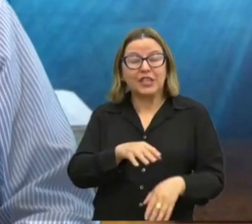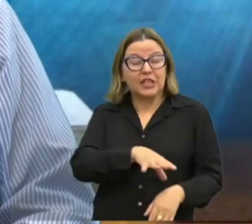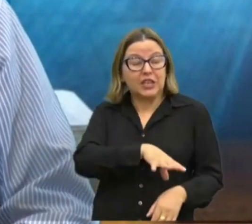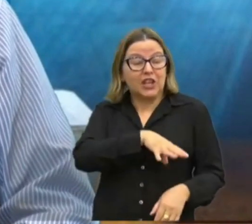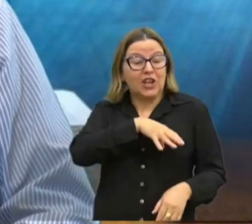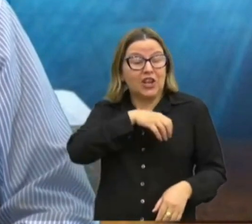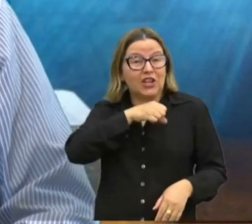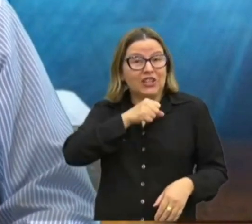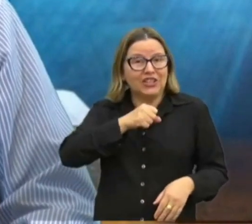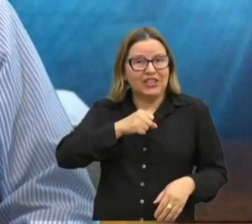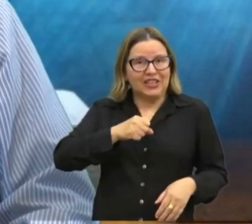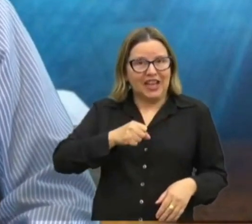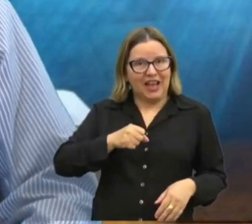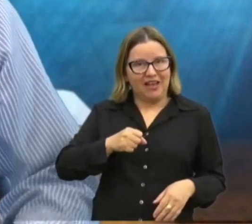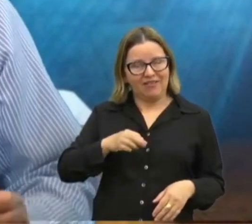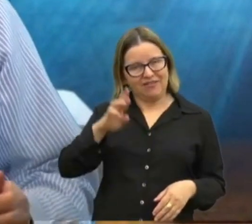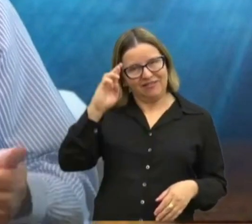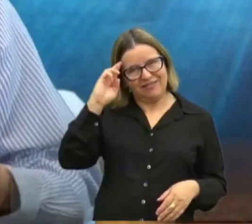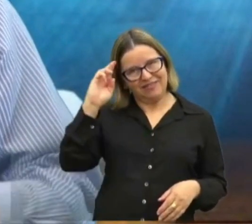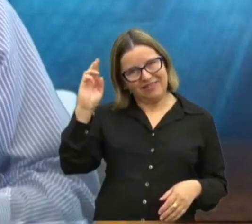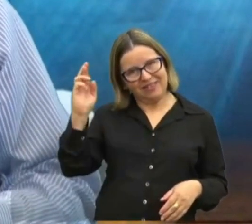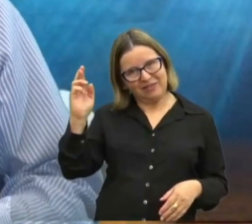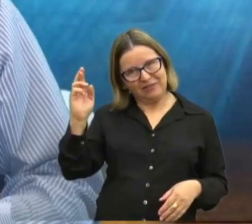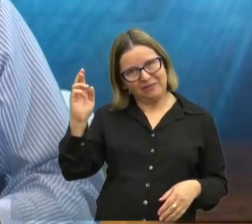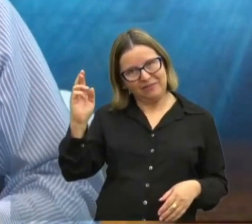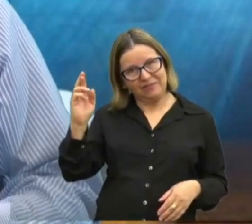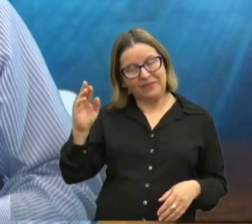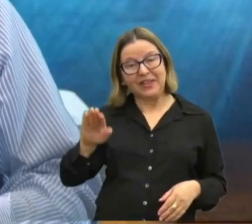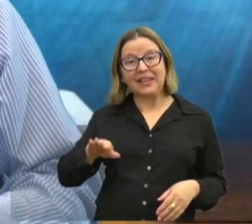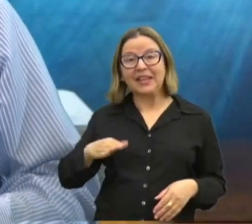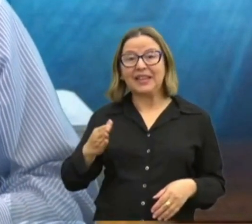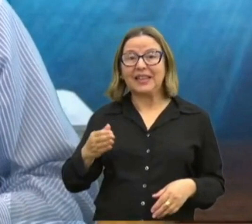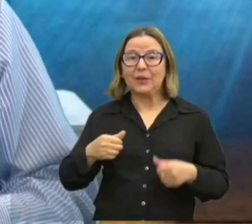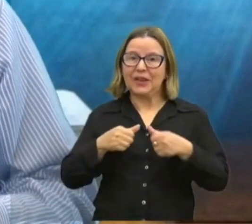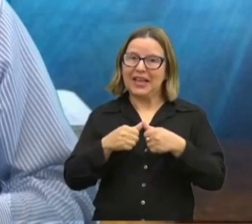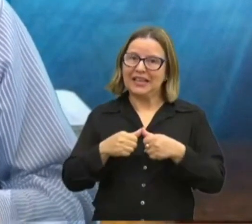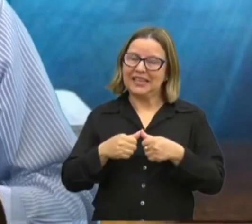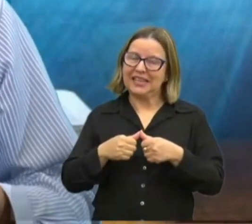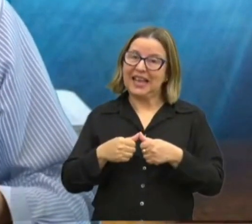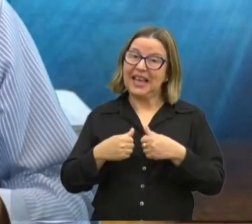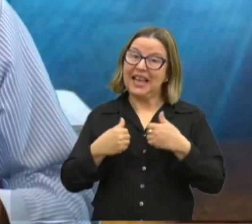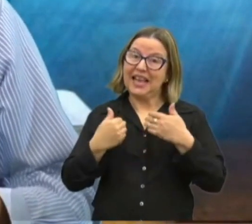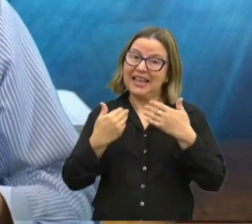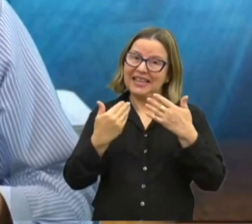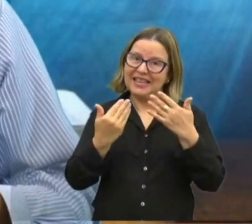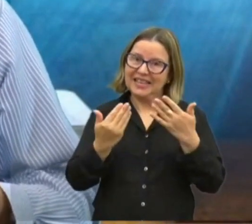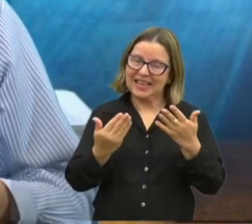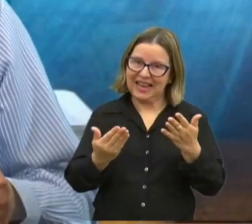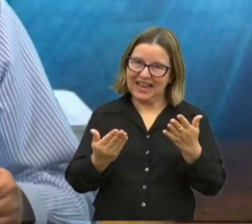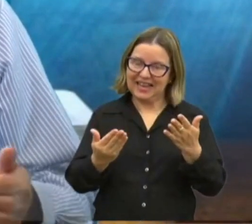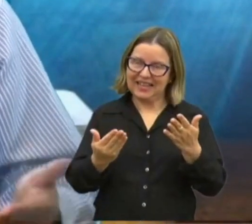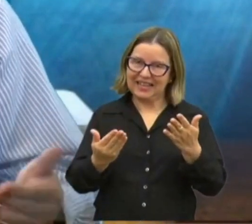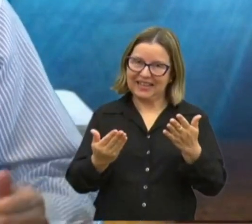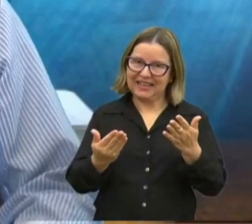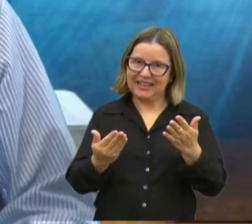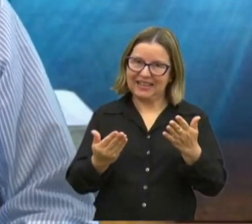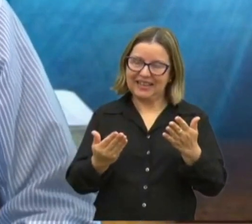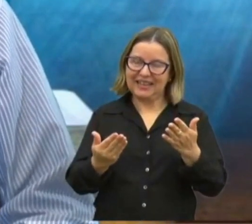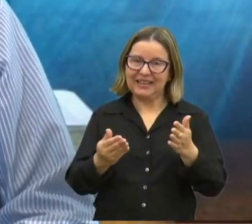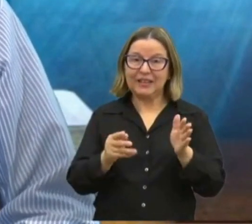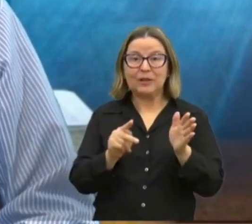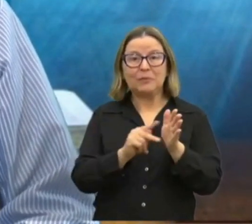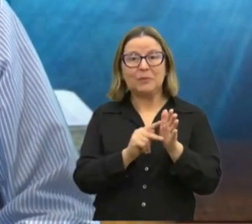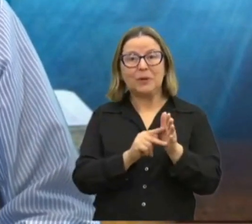Odiavam a sua pessoa. Então, essa entrega que Deus faz do seu filho, eu creio que é o maior feito